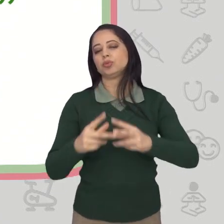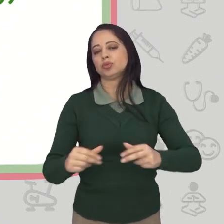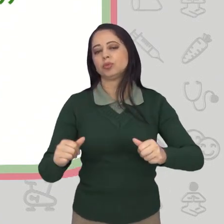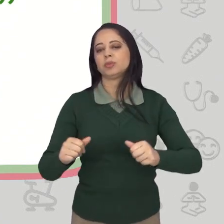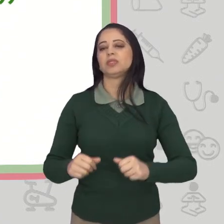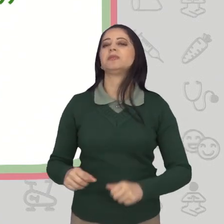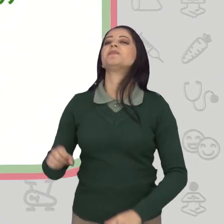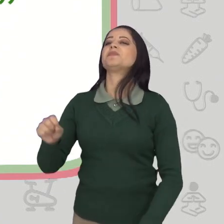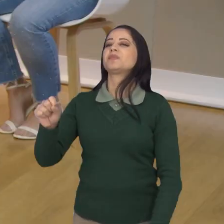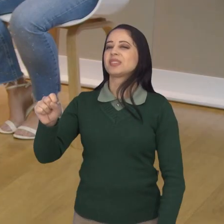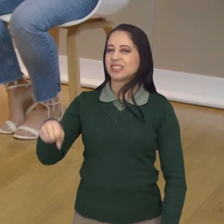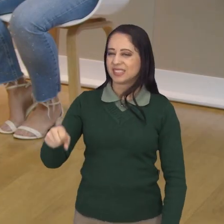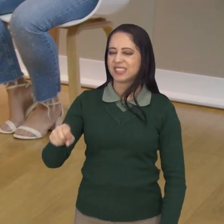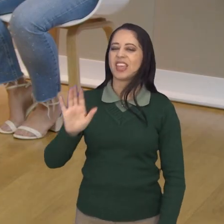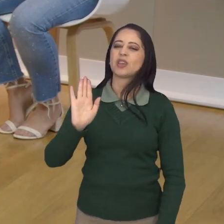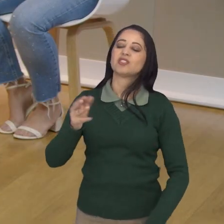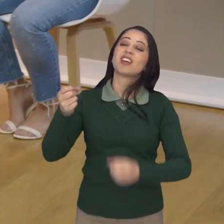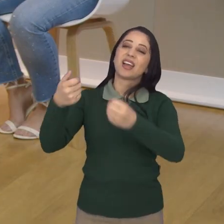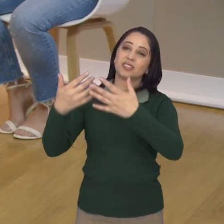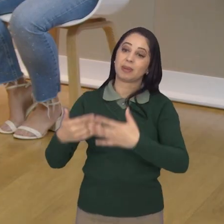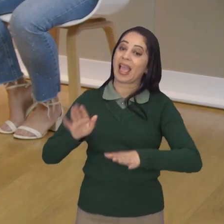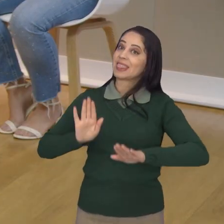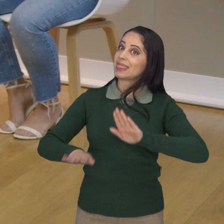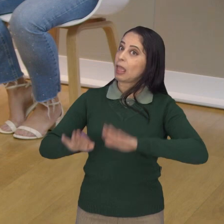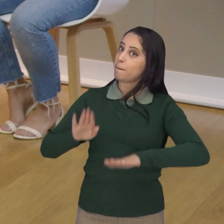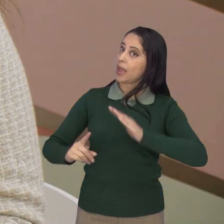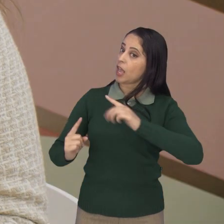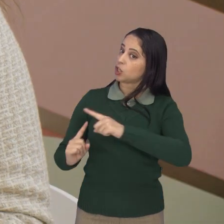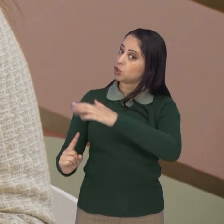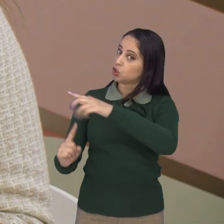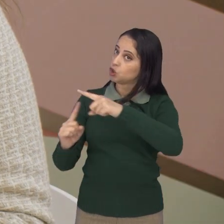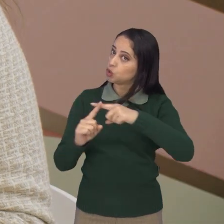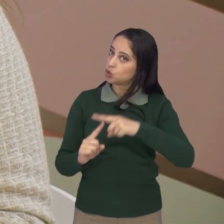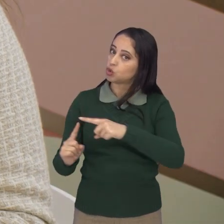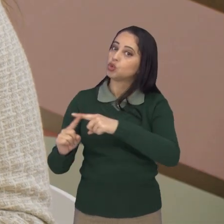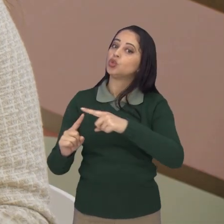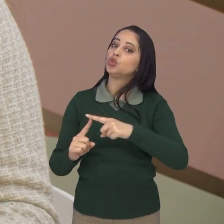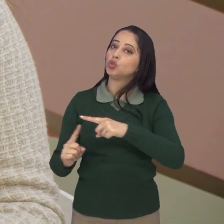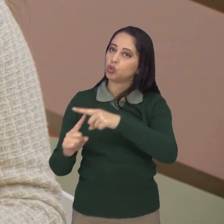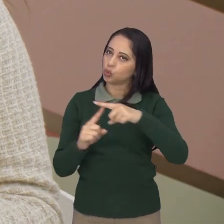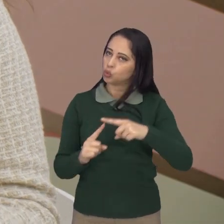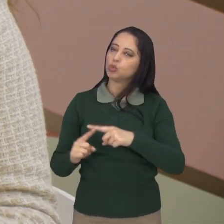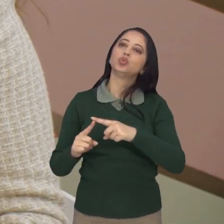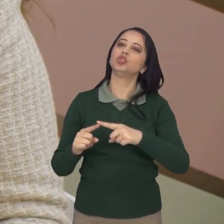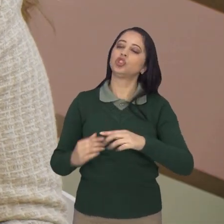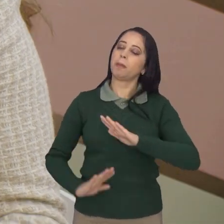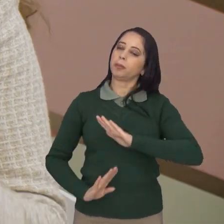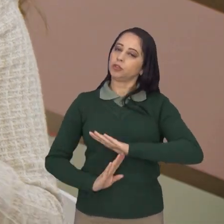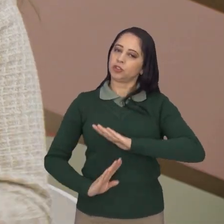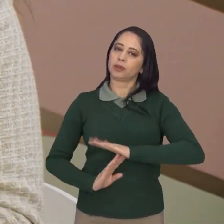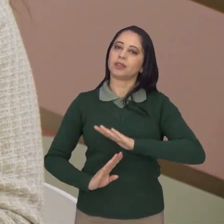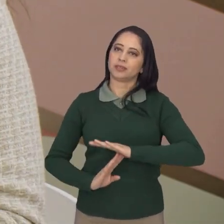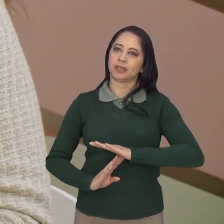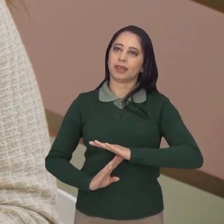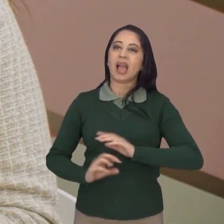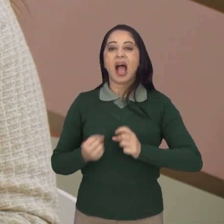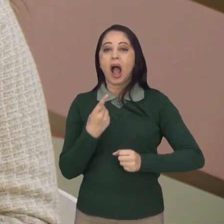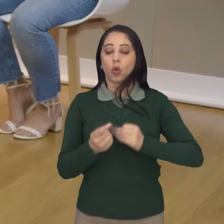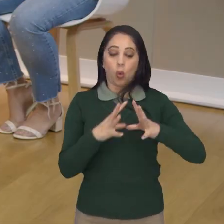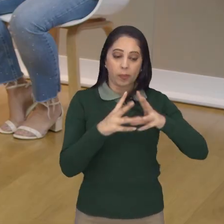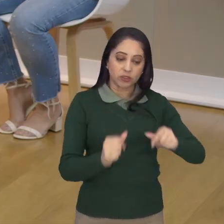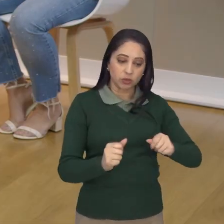Satélite. E aí que a gente conversou de Sim. novo, Anne, depende da intolerância e às vezes algumas são passageiras, outras são